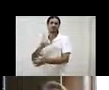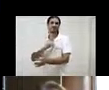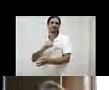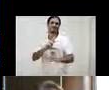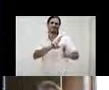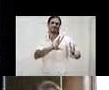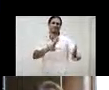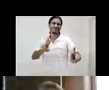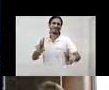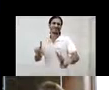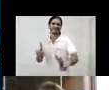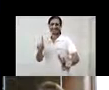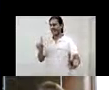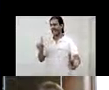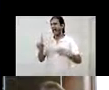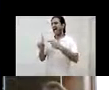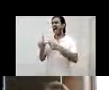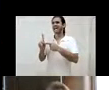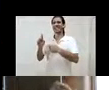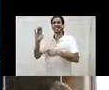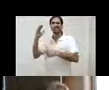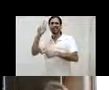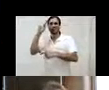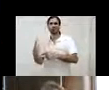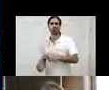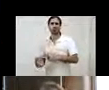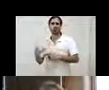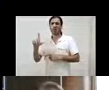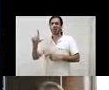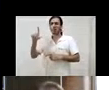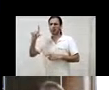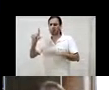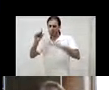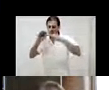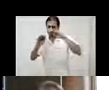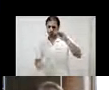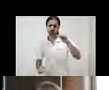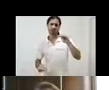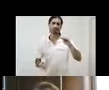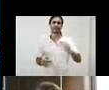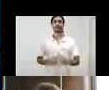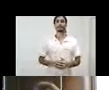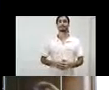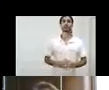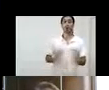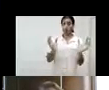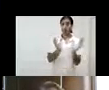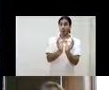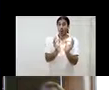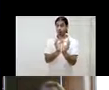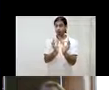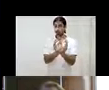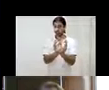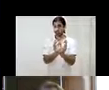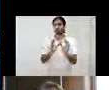É tanto que o comitê de ética, pesquisa, por muito tempo e ainda um pouco,